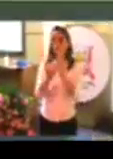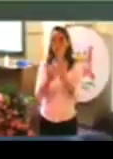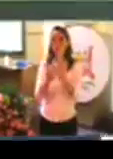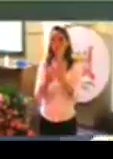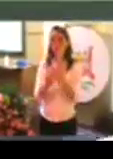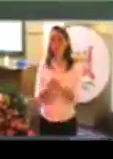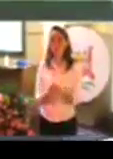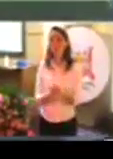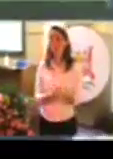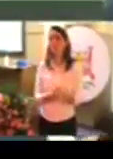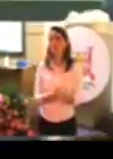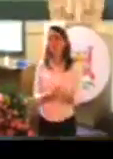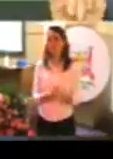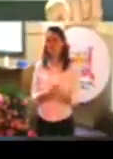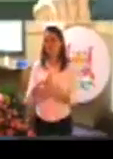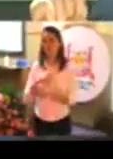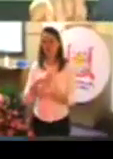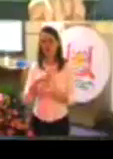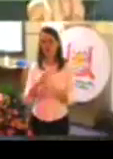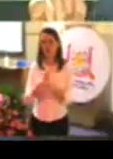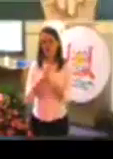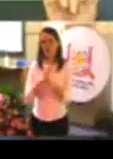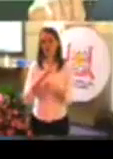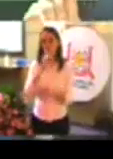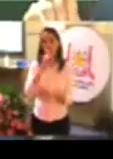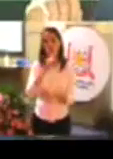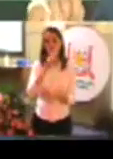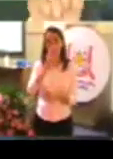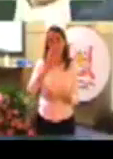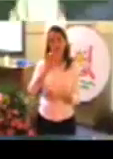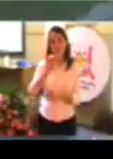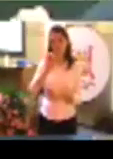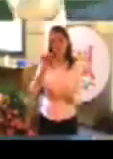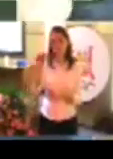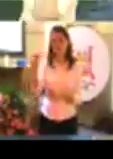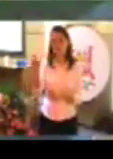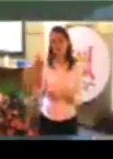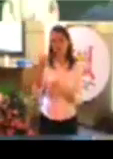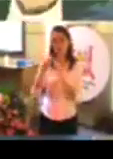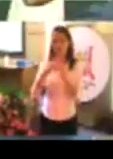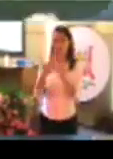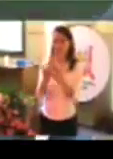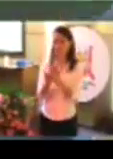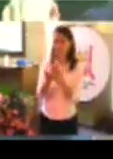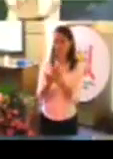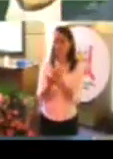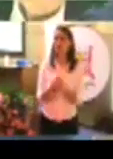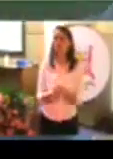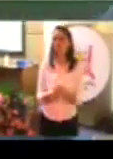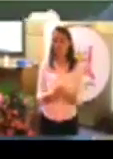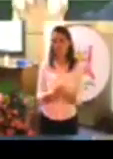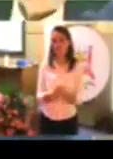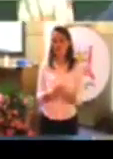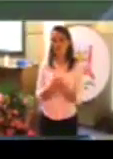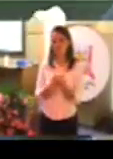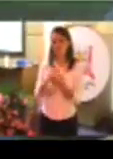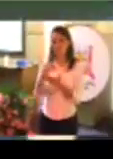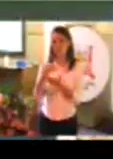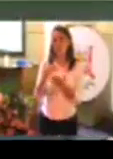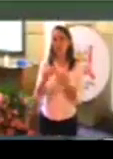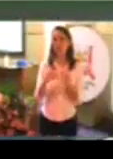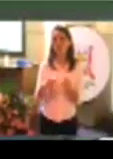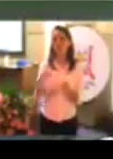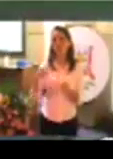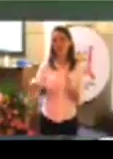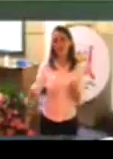corrigindo o nosso mestre cerimônia, são 108 escolas com essa que está sendo instalada hoje